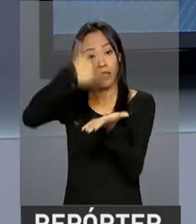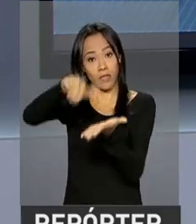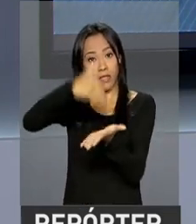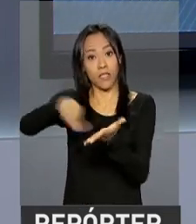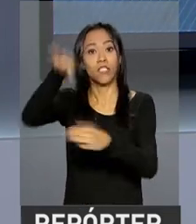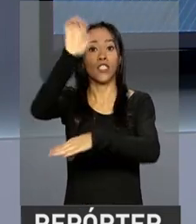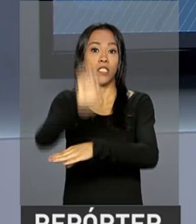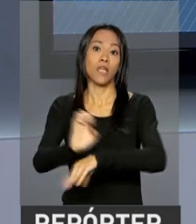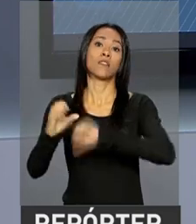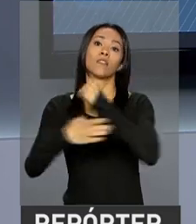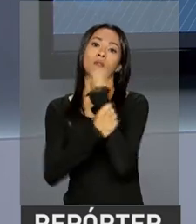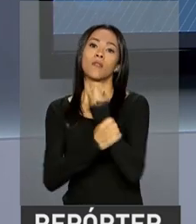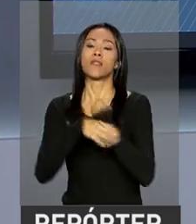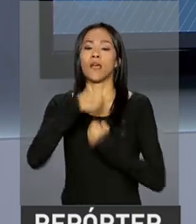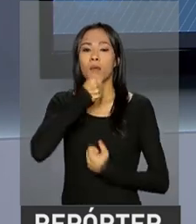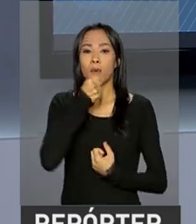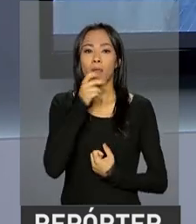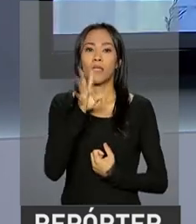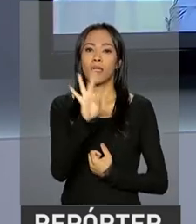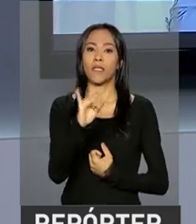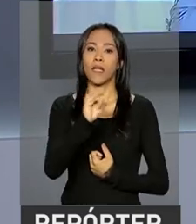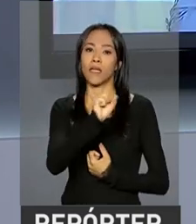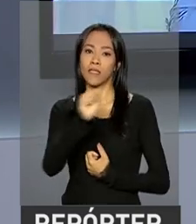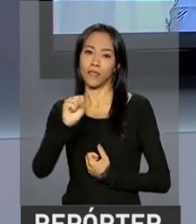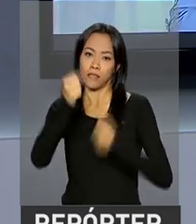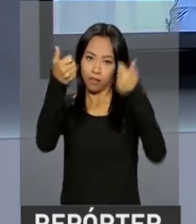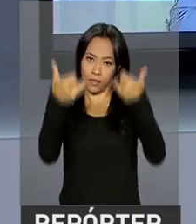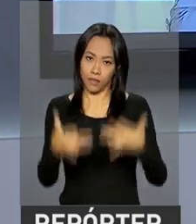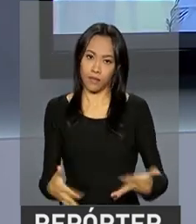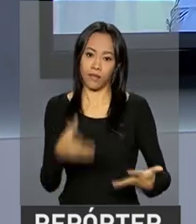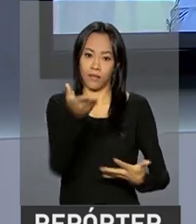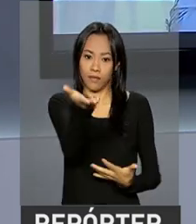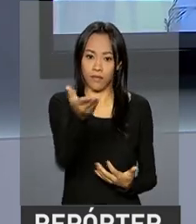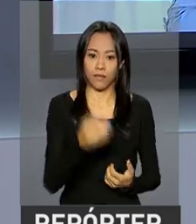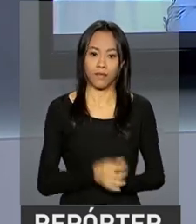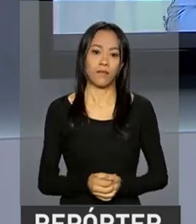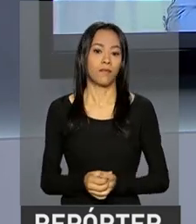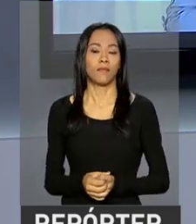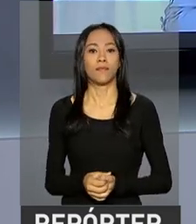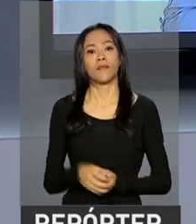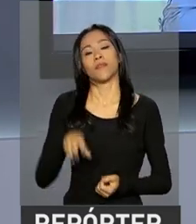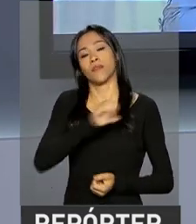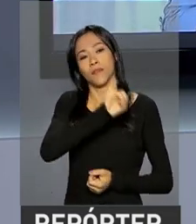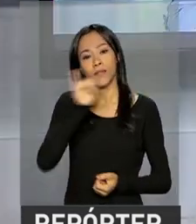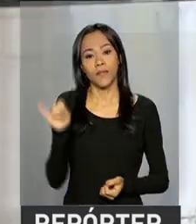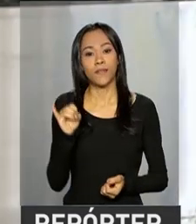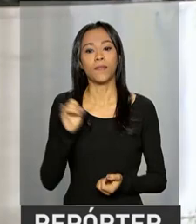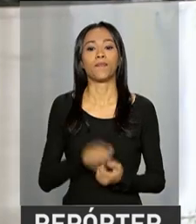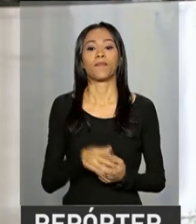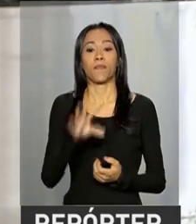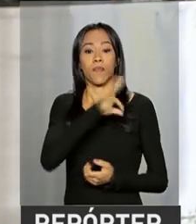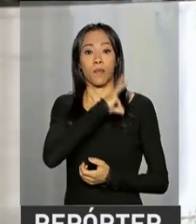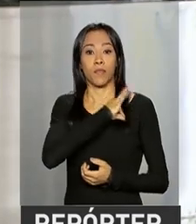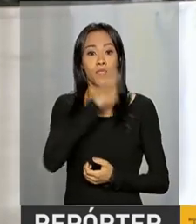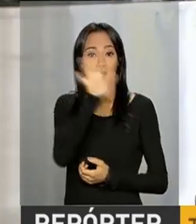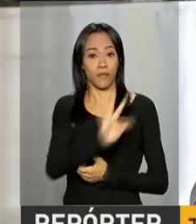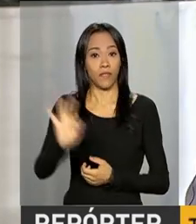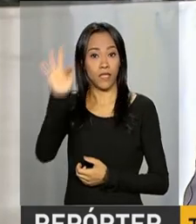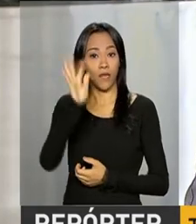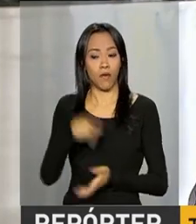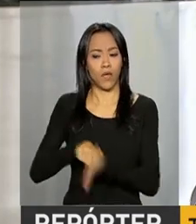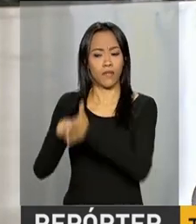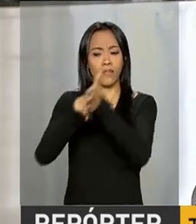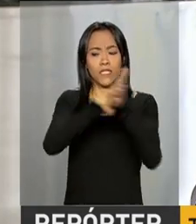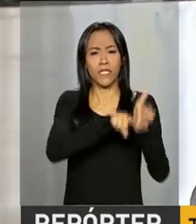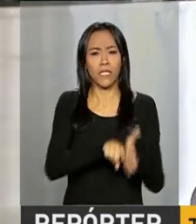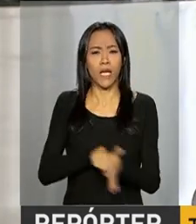Pública a repórter Taíssa dias tem informações ao vivo Oi Taísa Olá Carla a Polícia Federal investiga